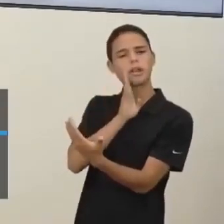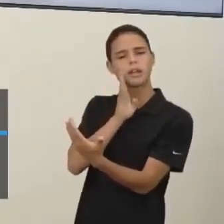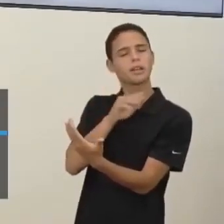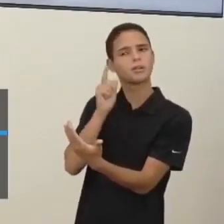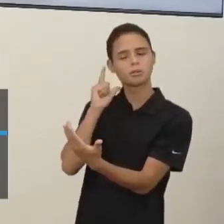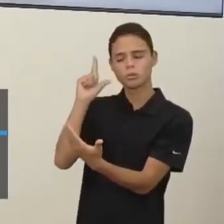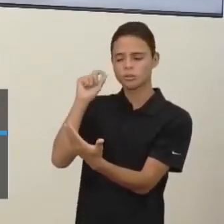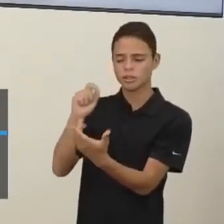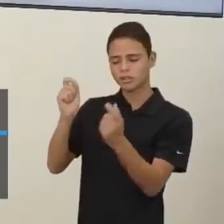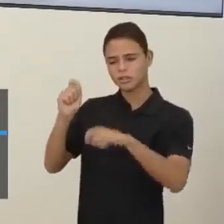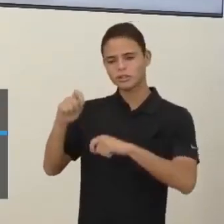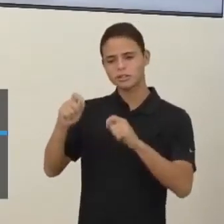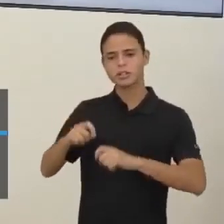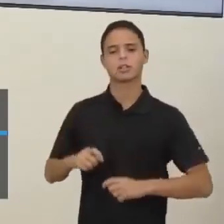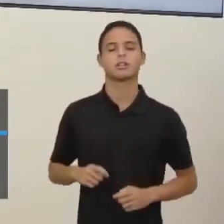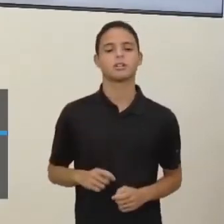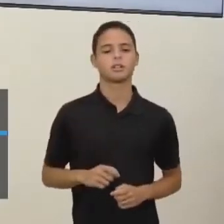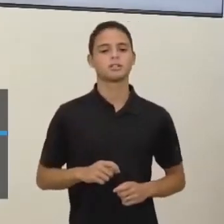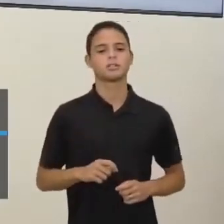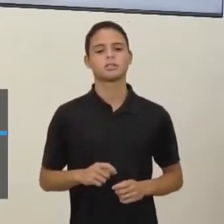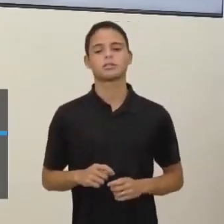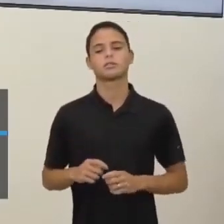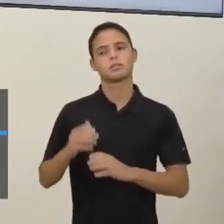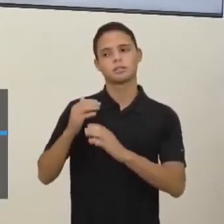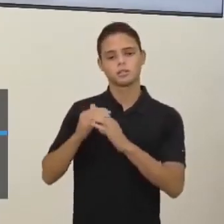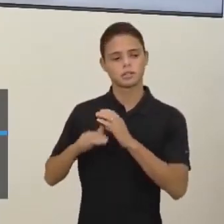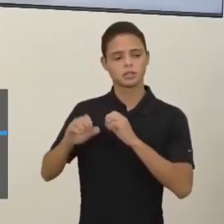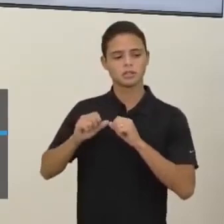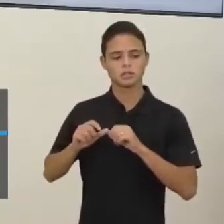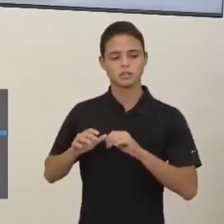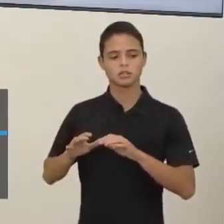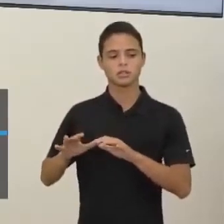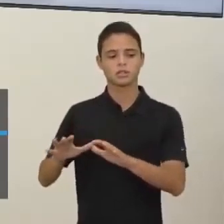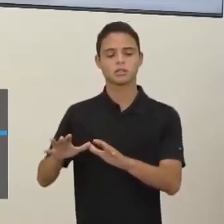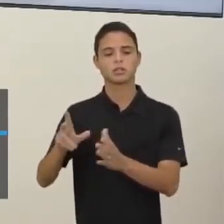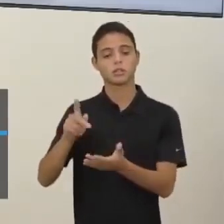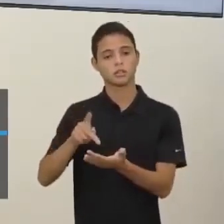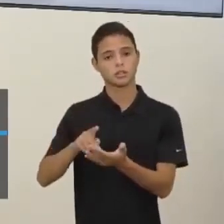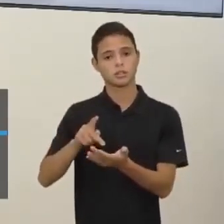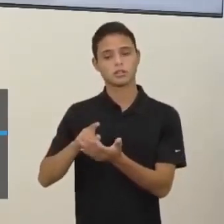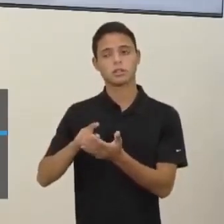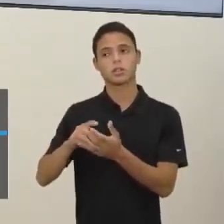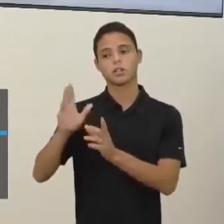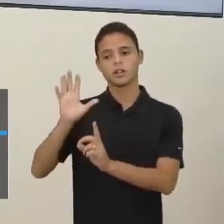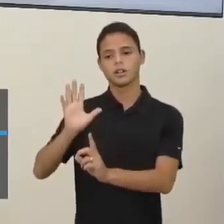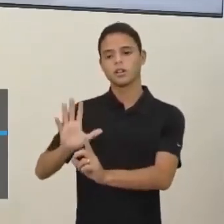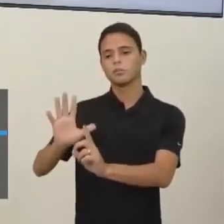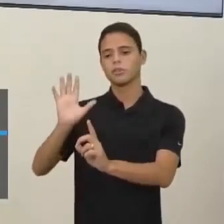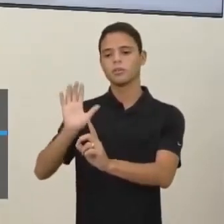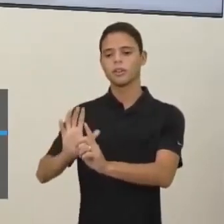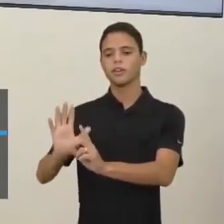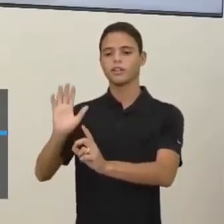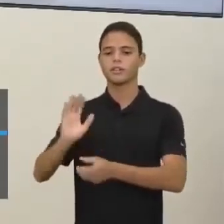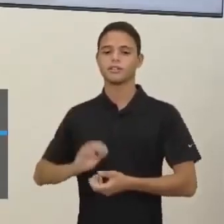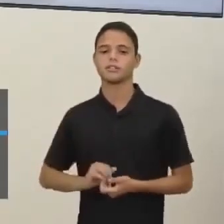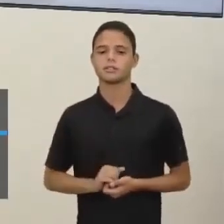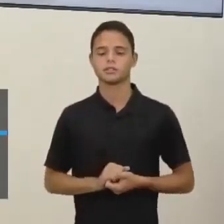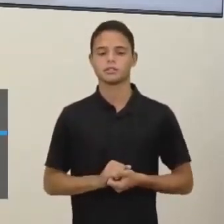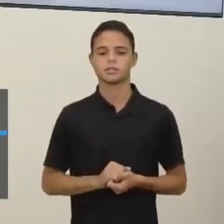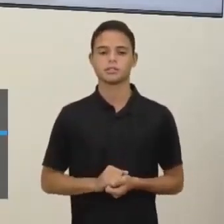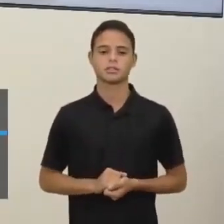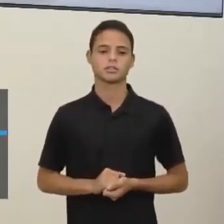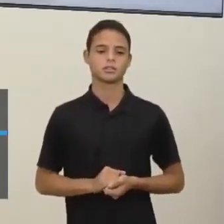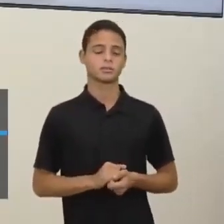isso? Então, quando a gente compartilha, a gente está realmente influenciando o conhecimento e bora lá então, ó. Esse